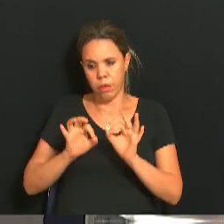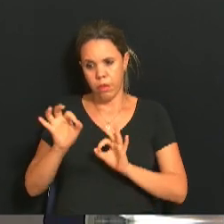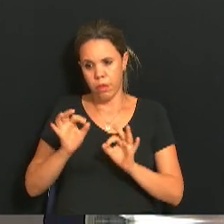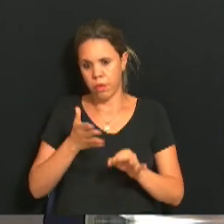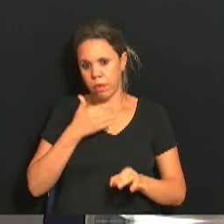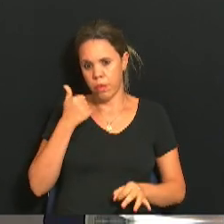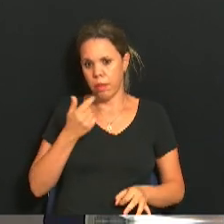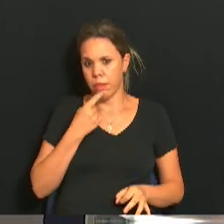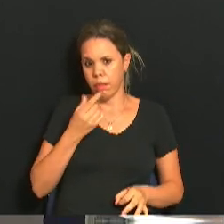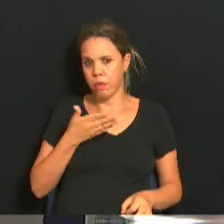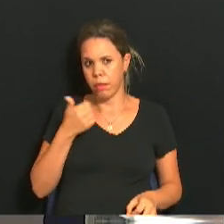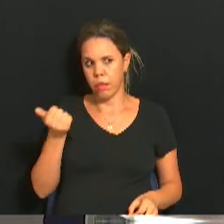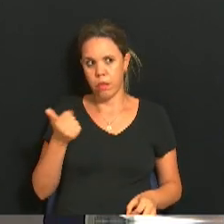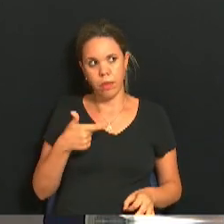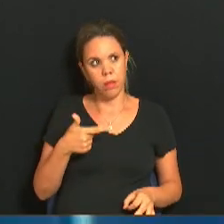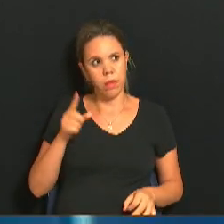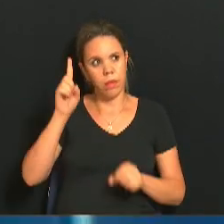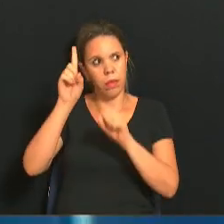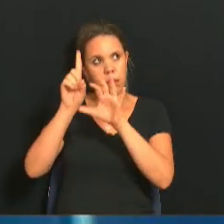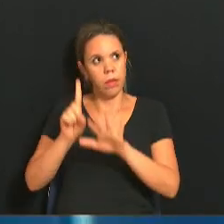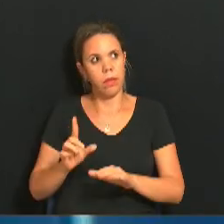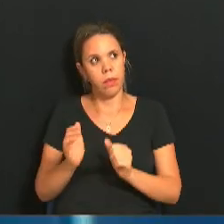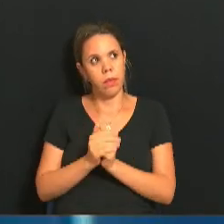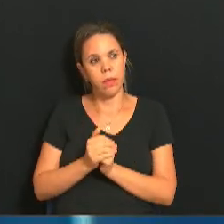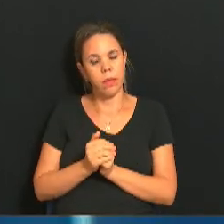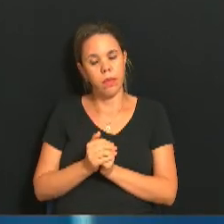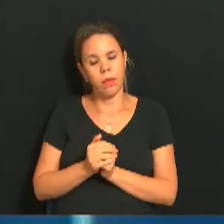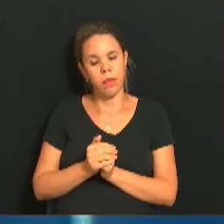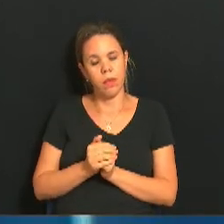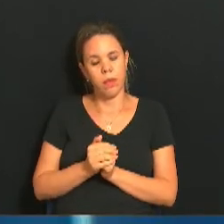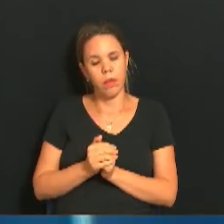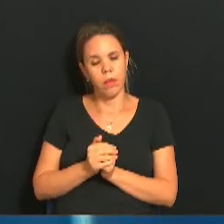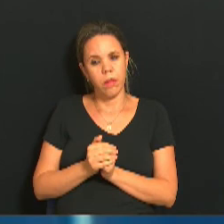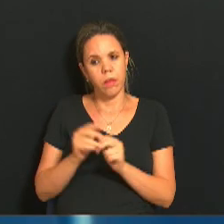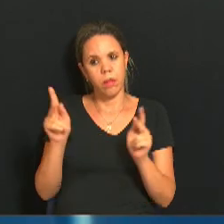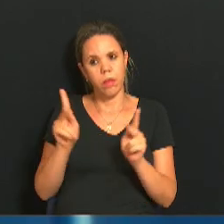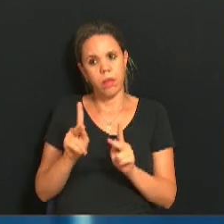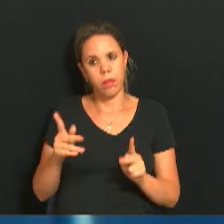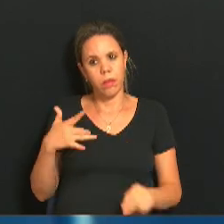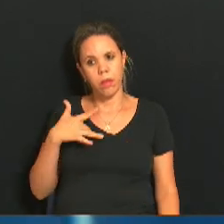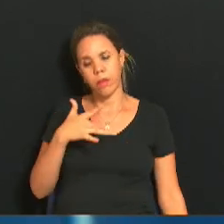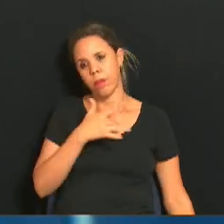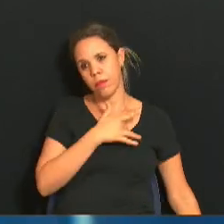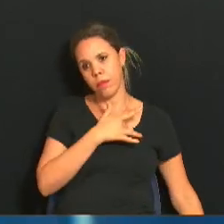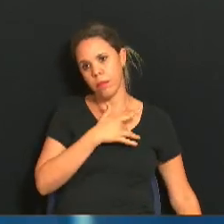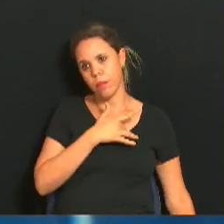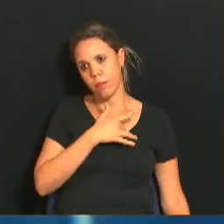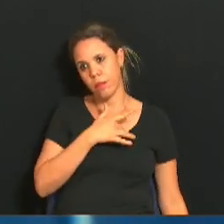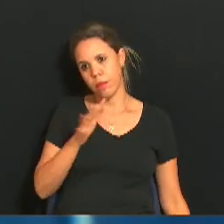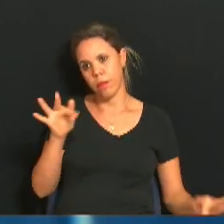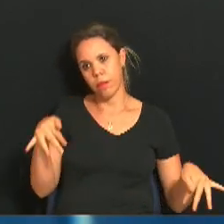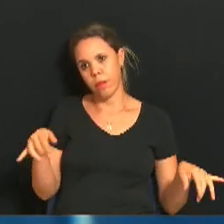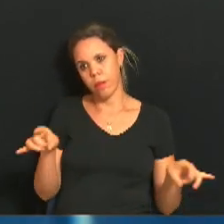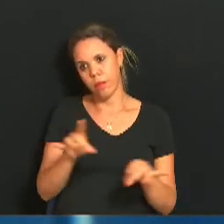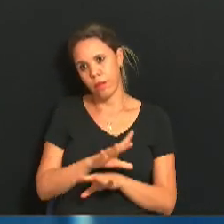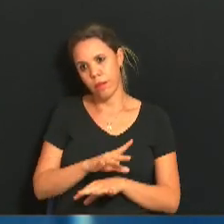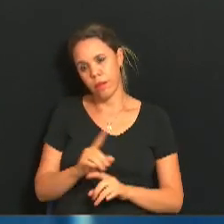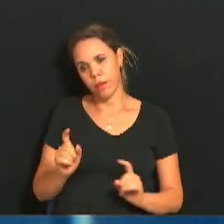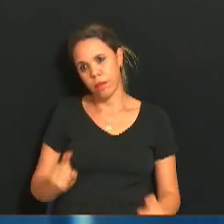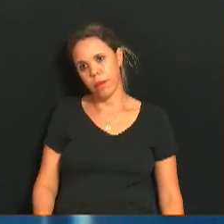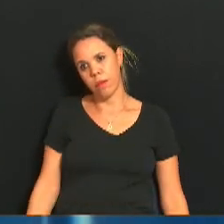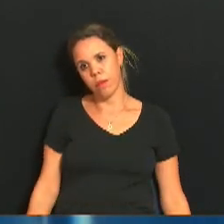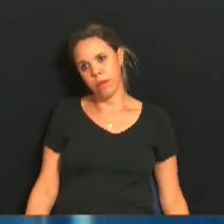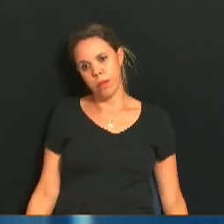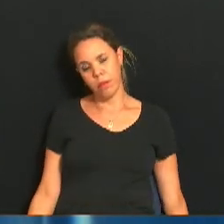Campinas celulares melhor que Deus abençoe cada um de nós muita paz saúde e declarou encerrada a presente reunião